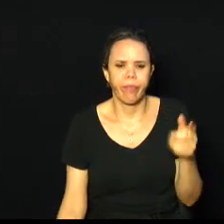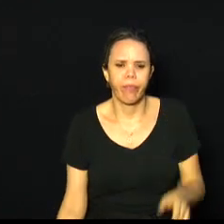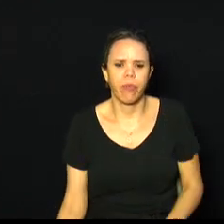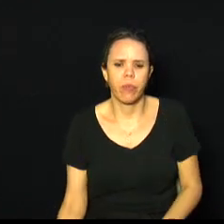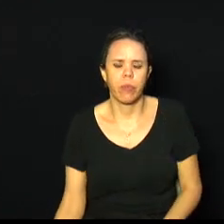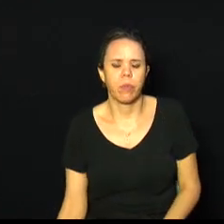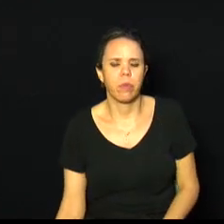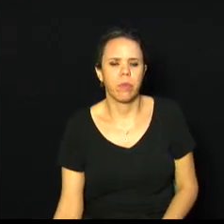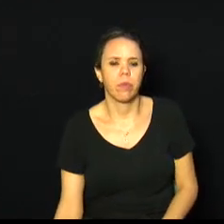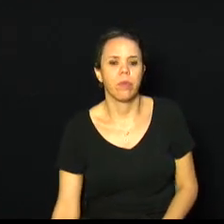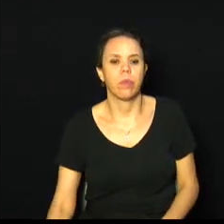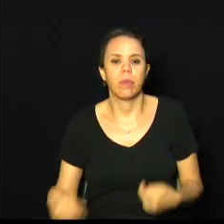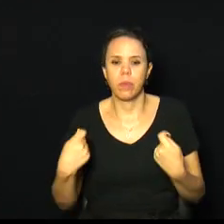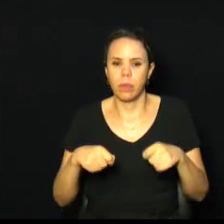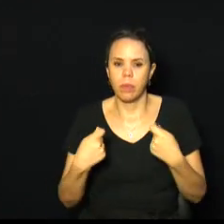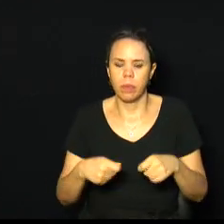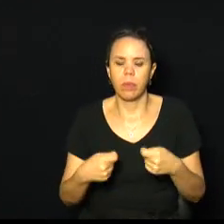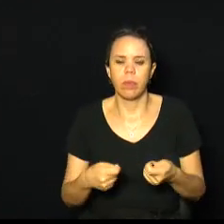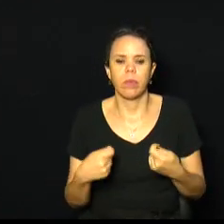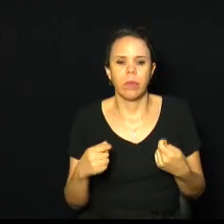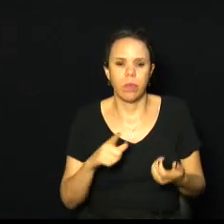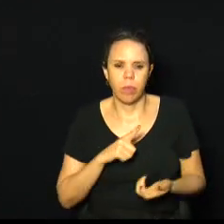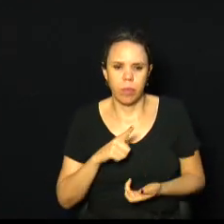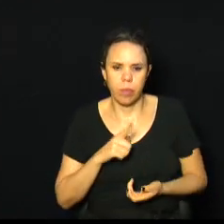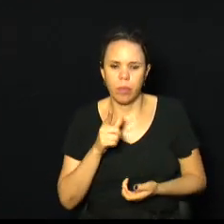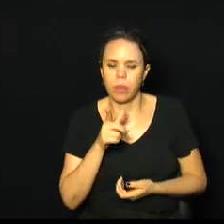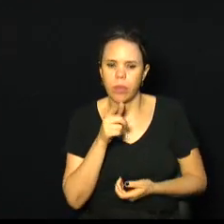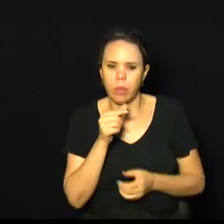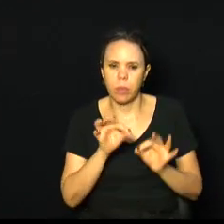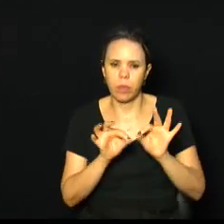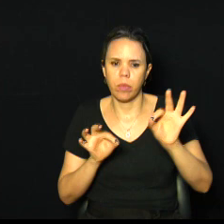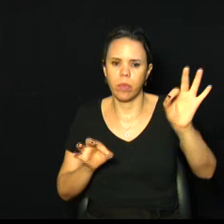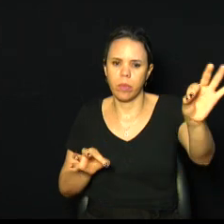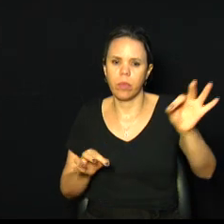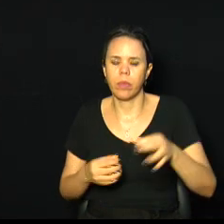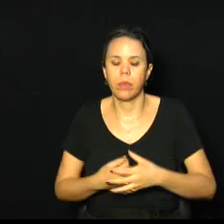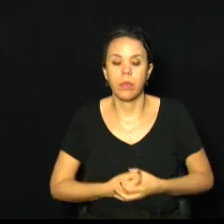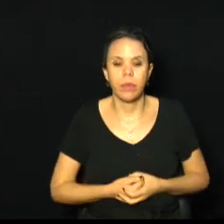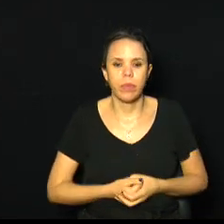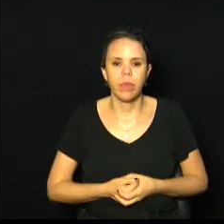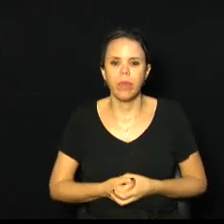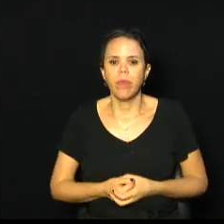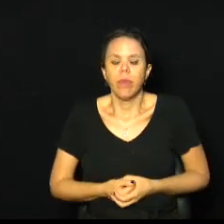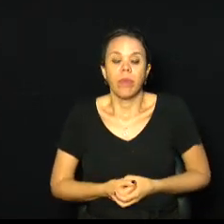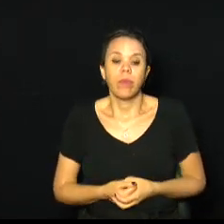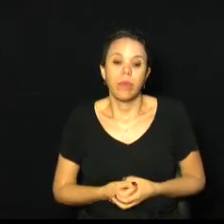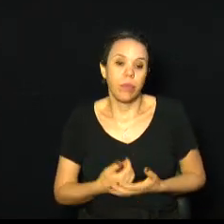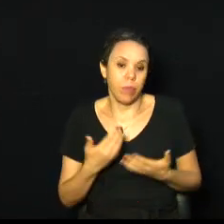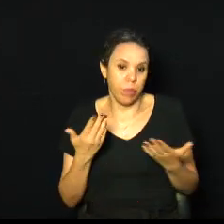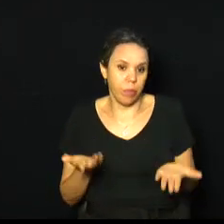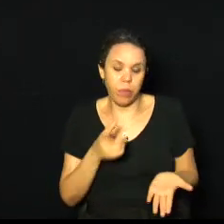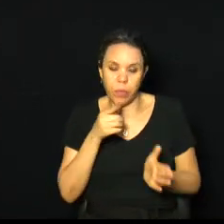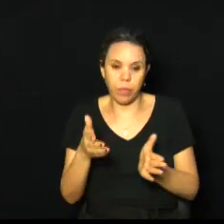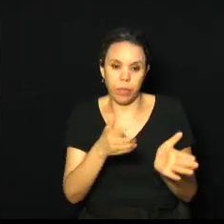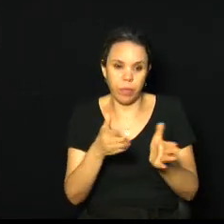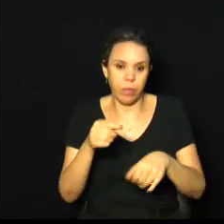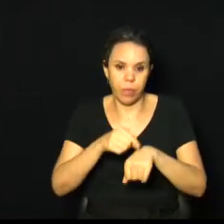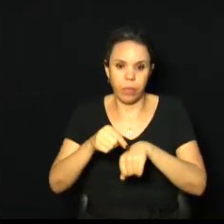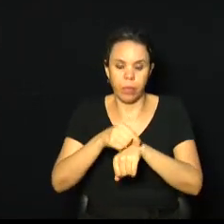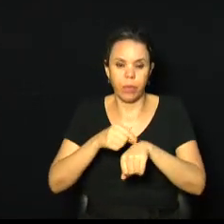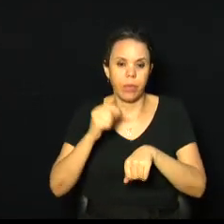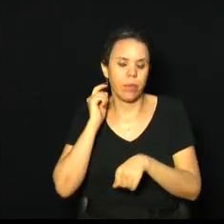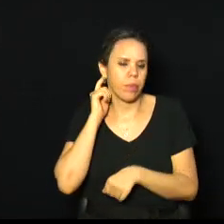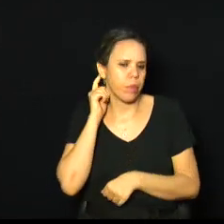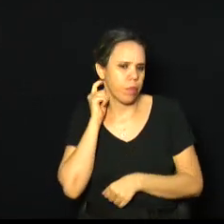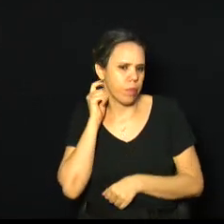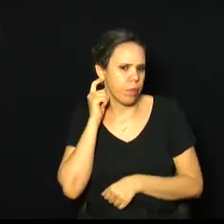a necessidade de buscar água distantes. Né? Isto é, o rio Atibaia, que